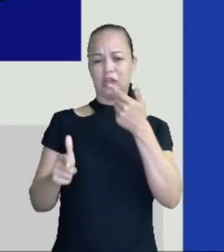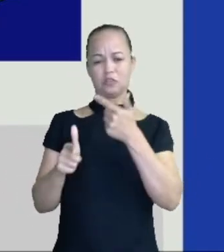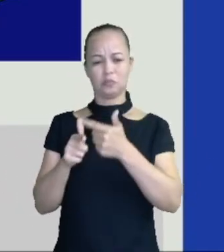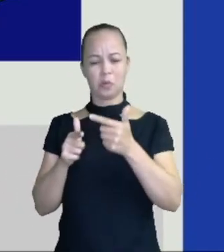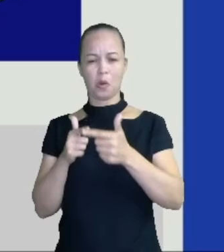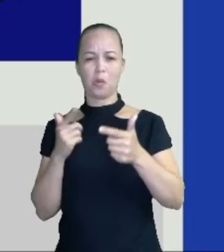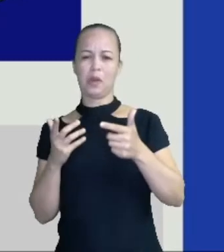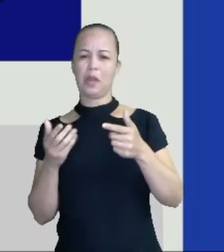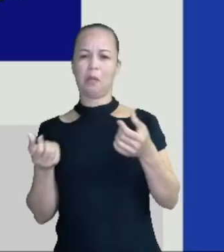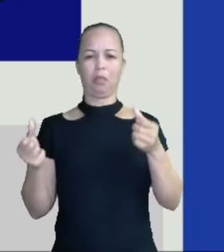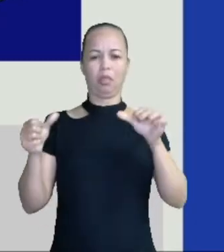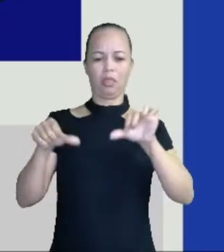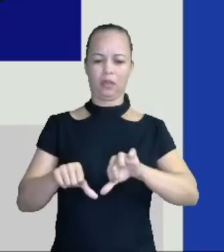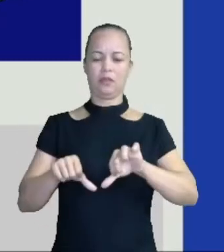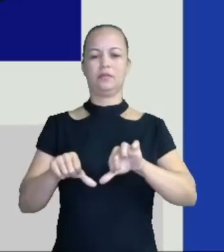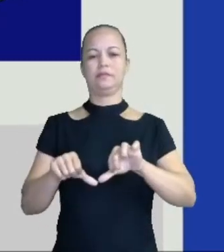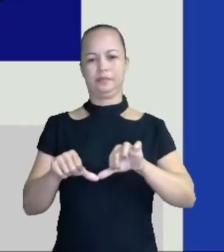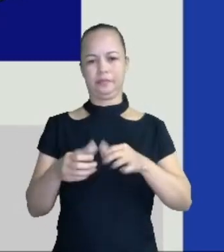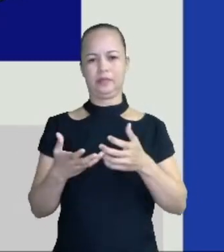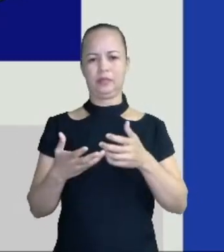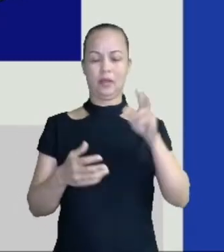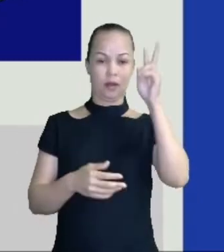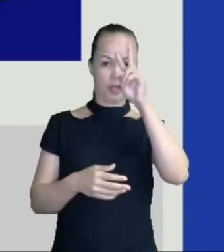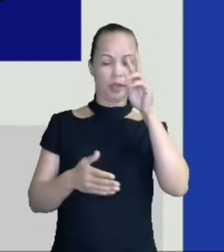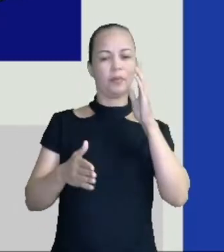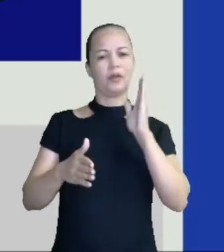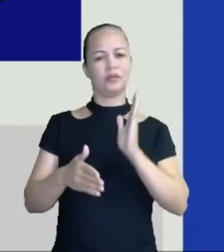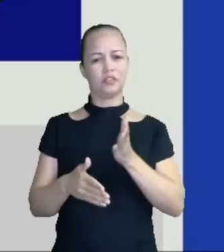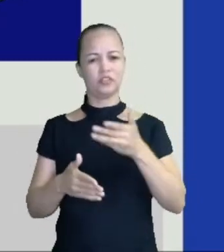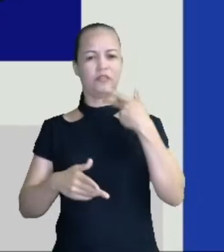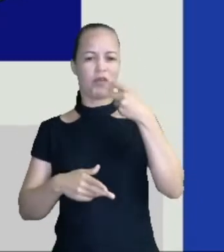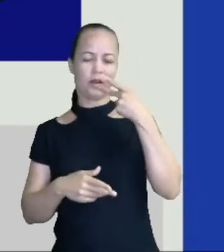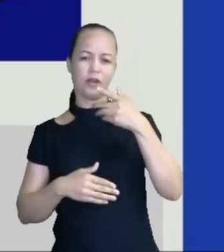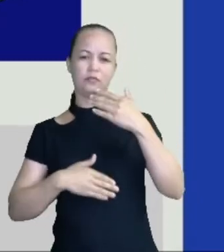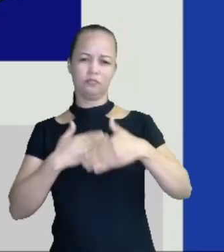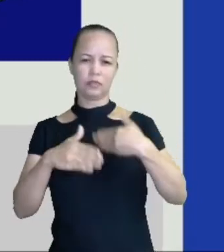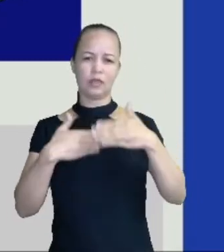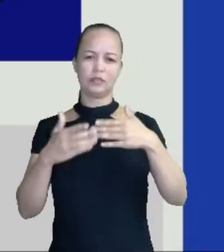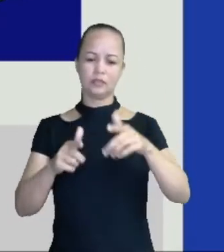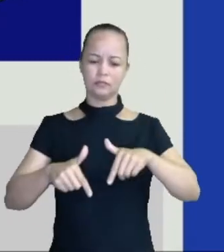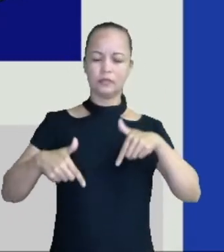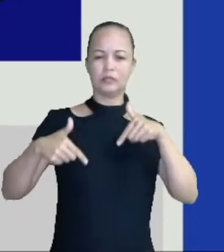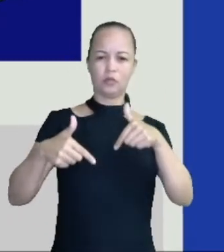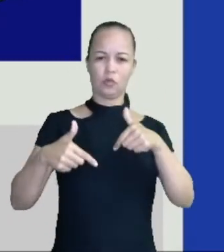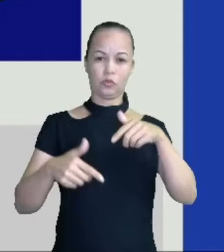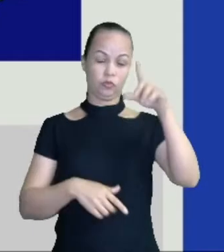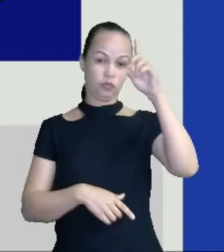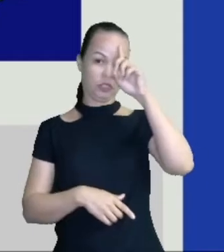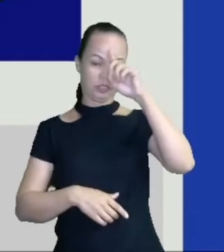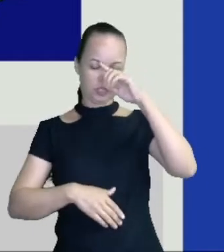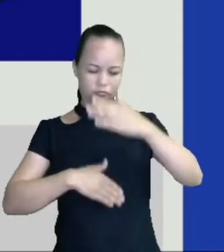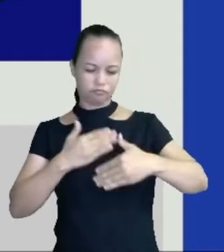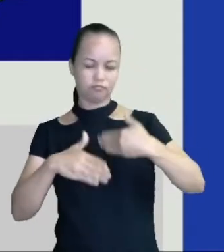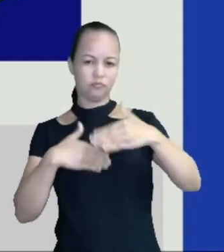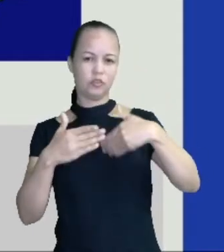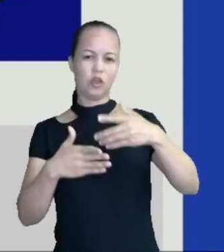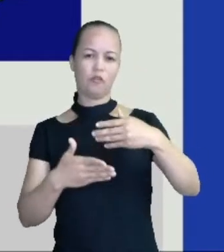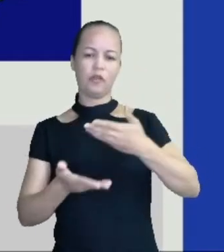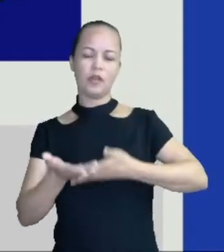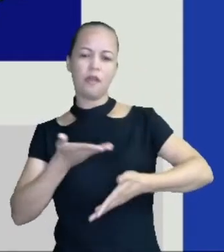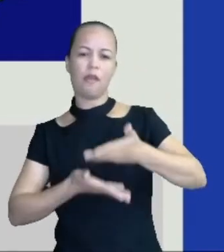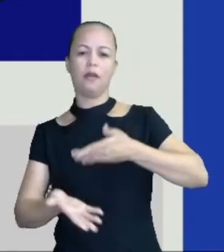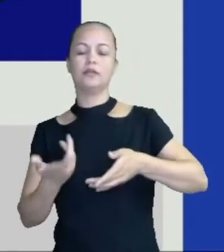falei para vocês lá no início da nossa aula que as nossas ações, que as nossas práticas diárias vão estar diretamente envolvidas e associadas com